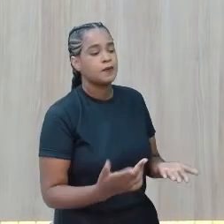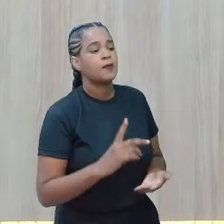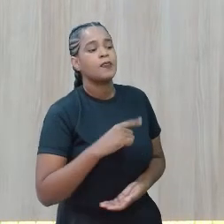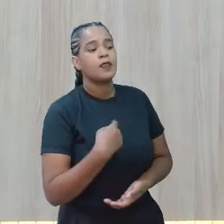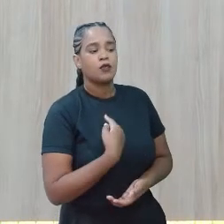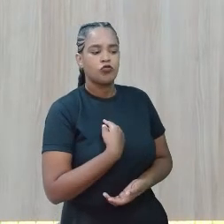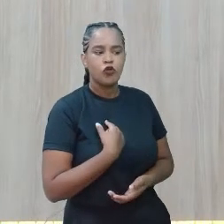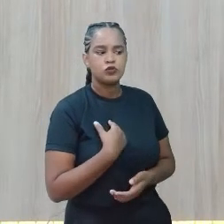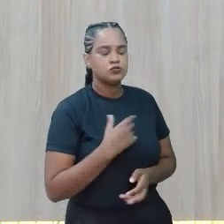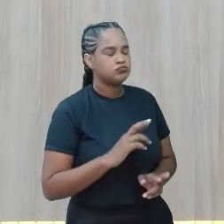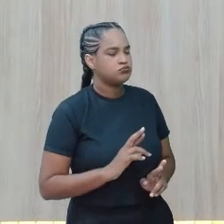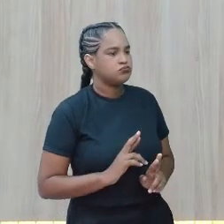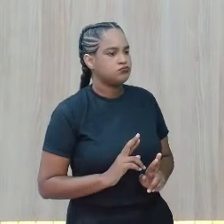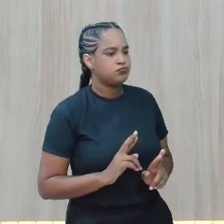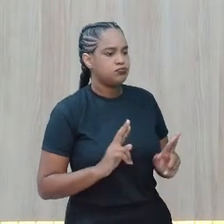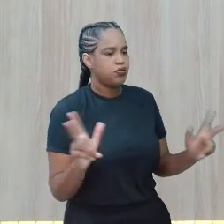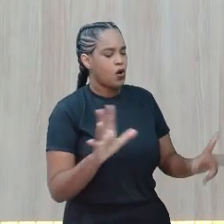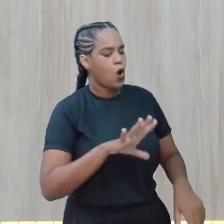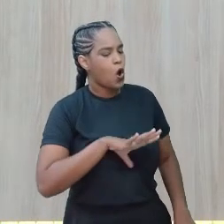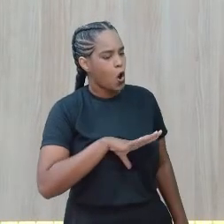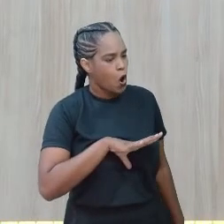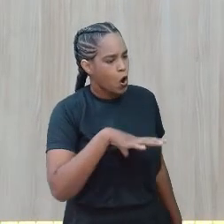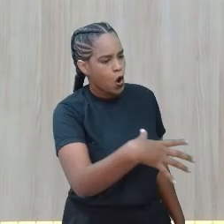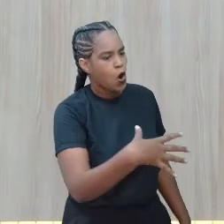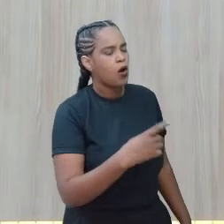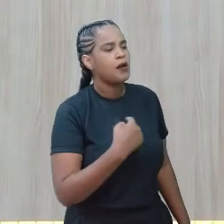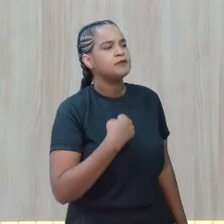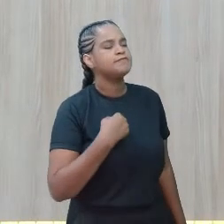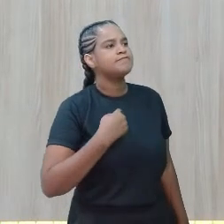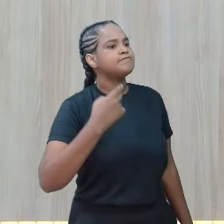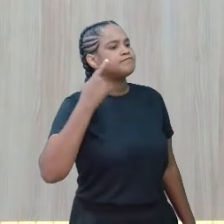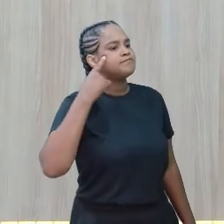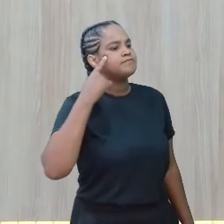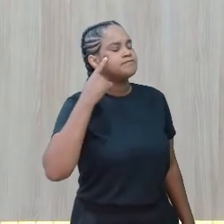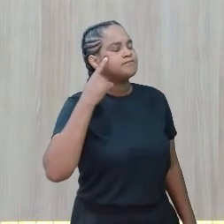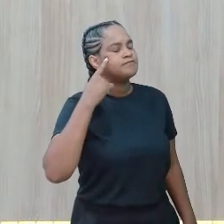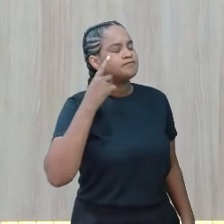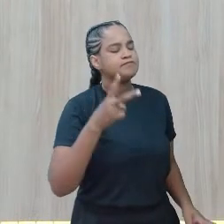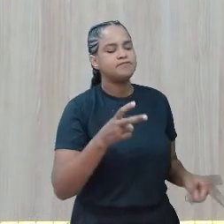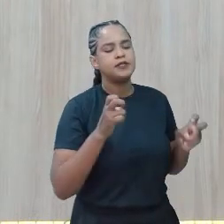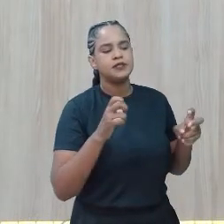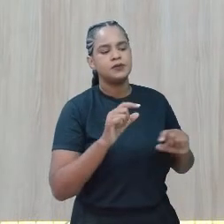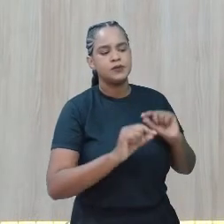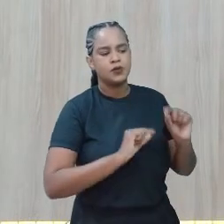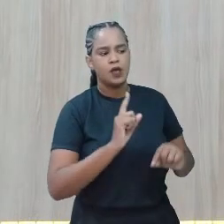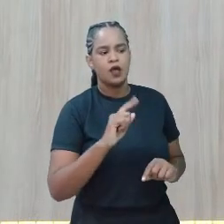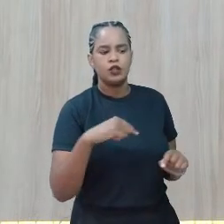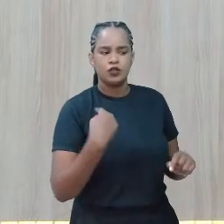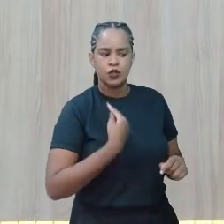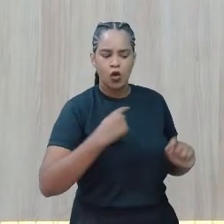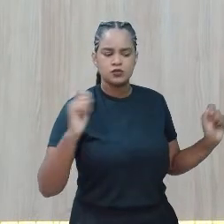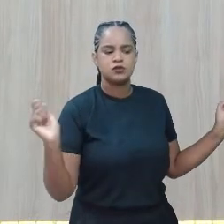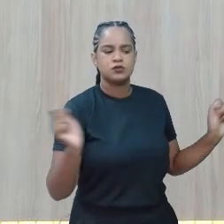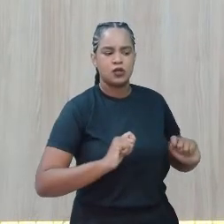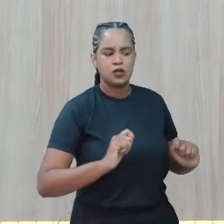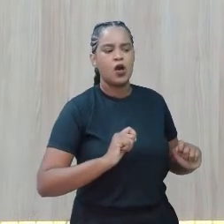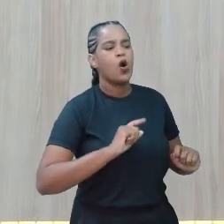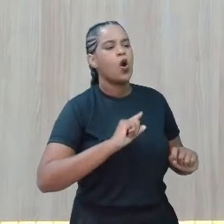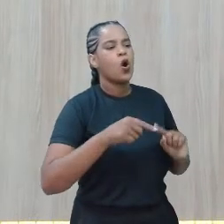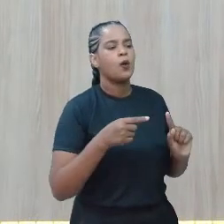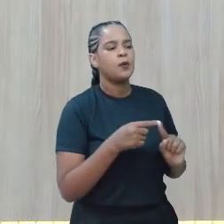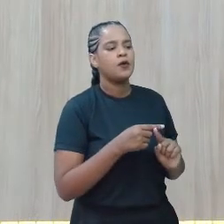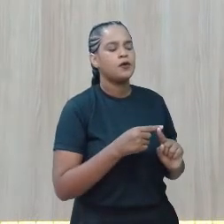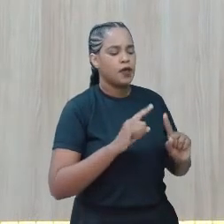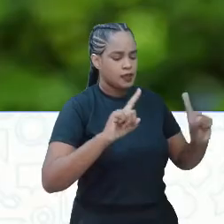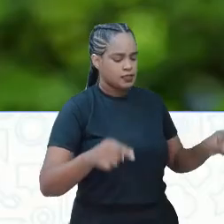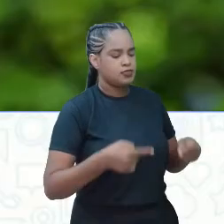estamos ousando, fui convencido de que agora temos capacidade de boas condições de encarar